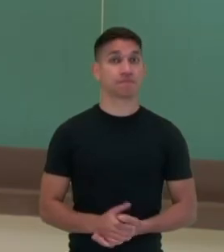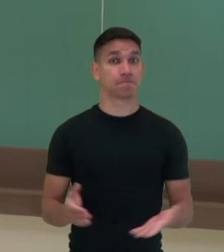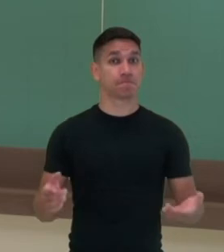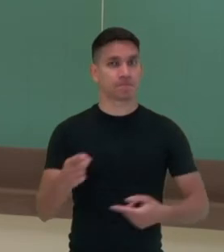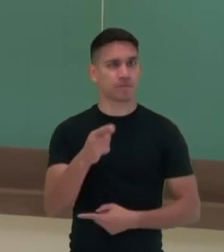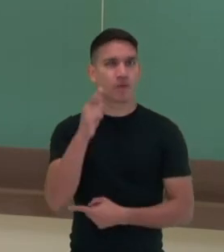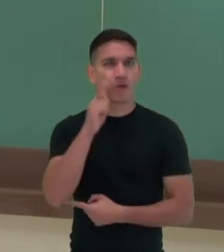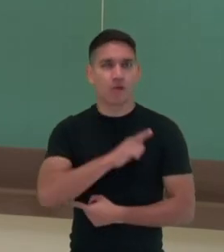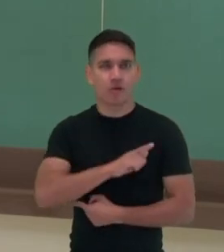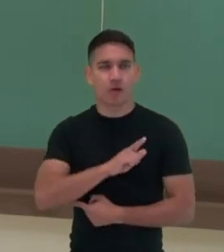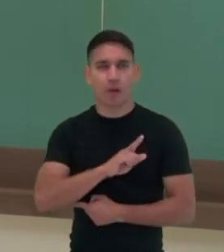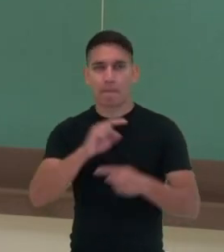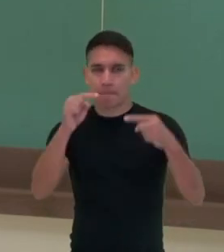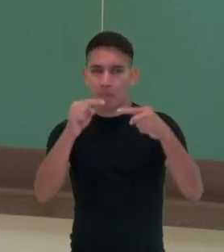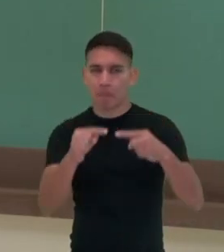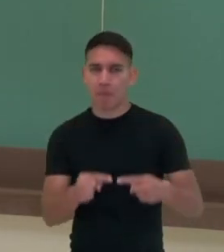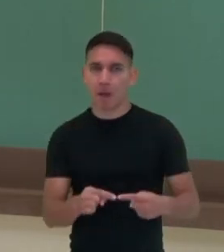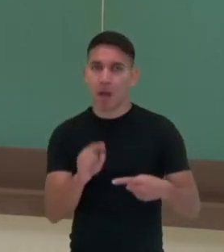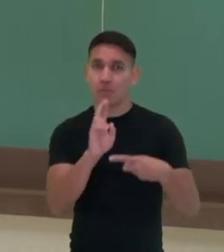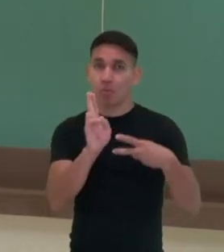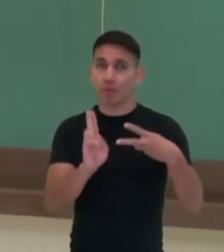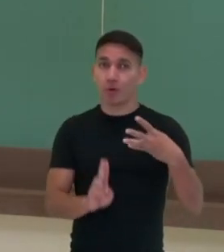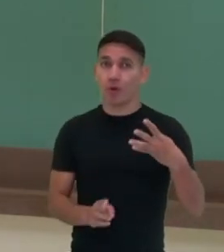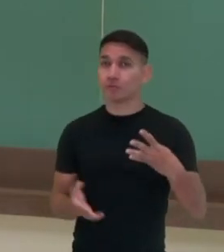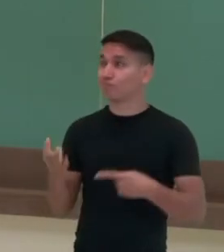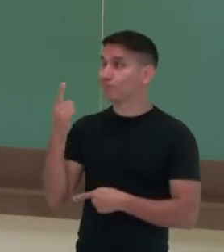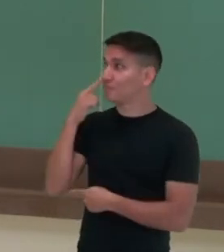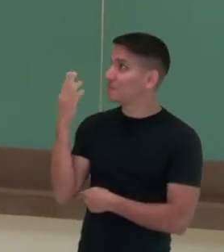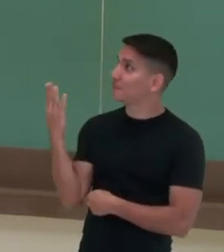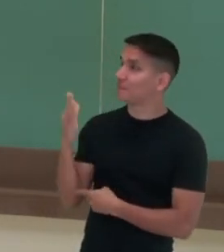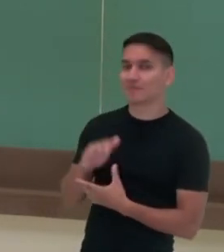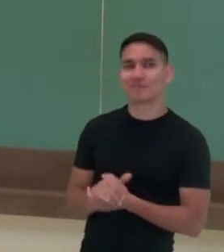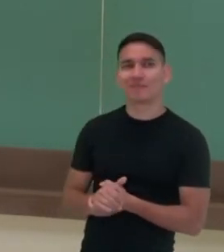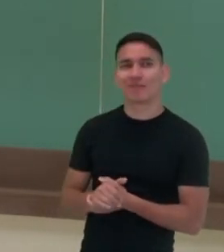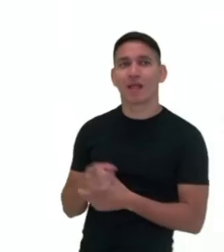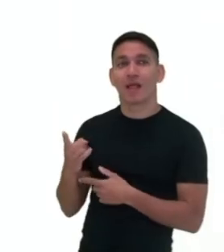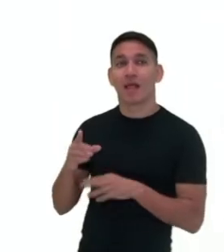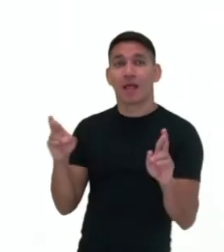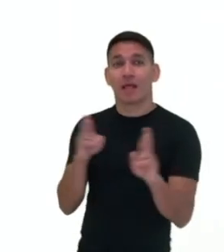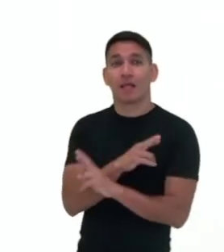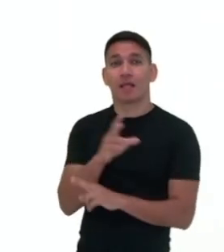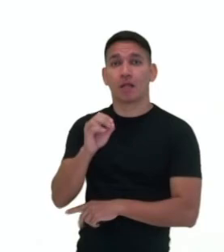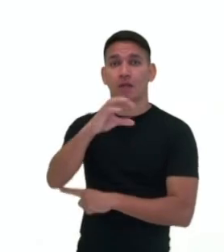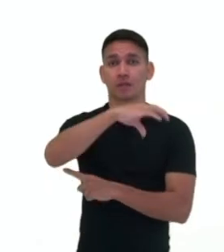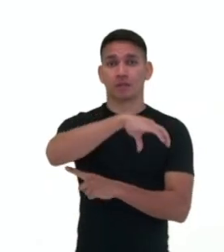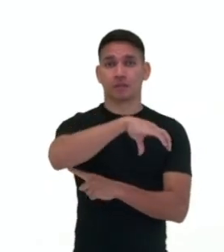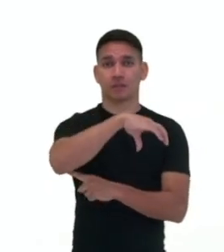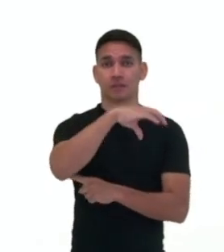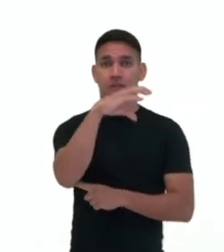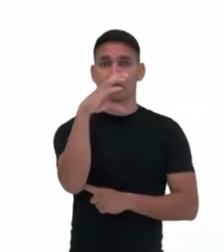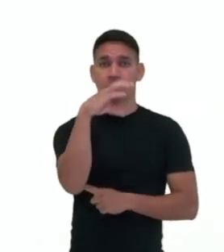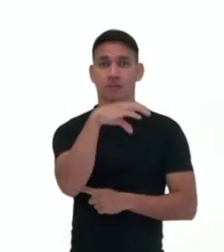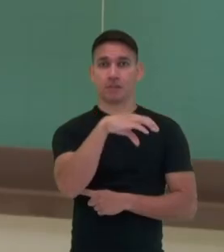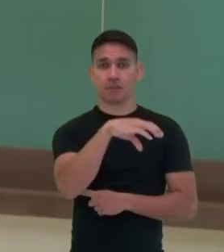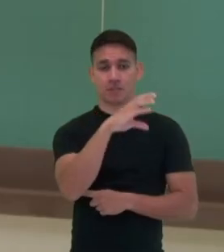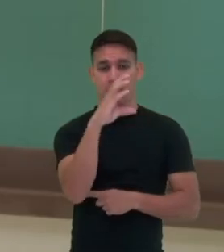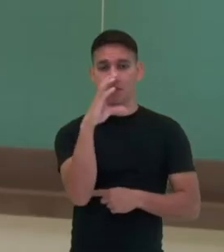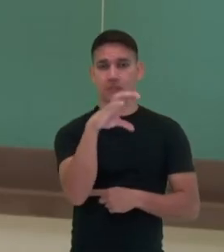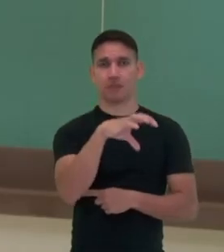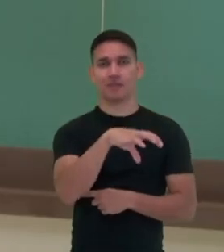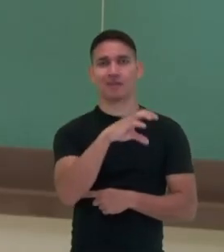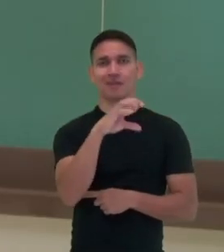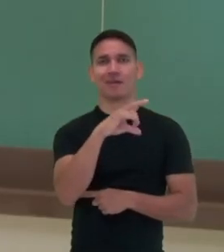E aí, pessoal, conseguiram classificar? Olha só, então observe aqui comigo. Então, nesse caso aqui, a gente tem o ângulozinho ali,